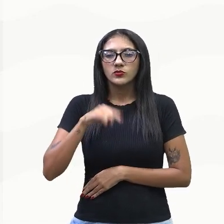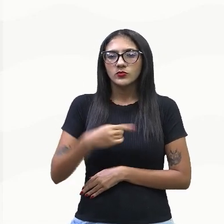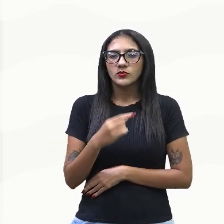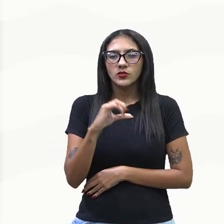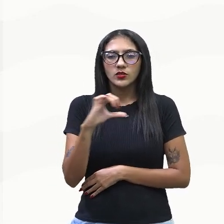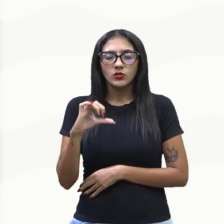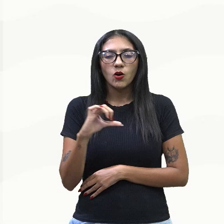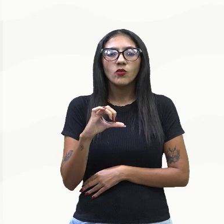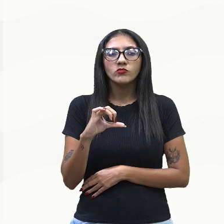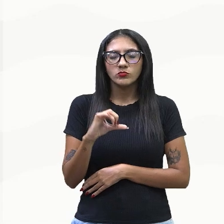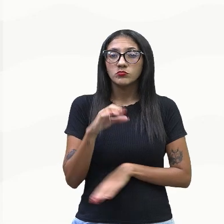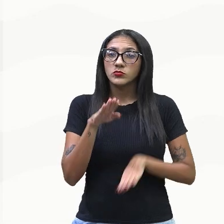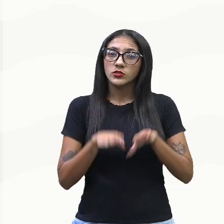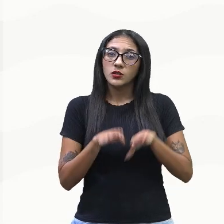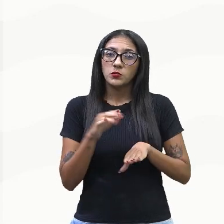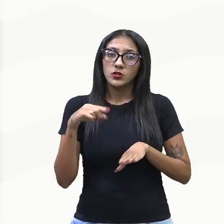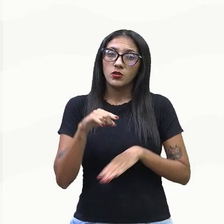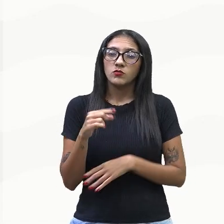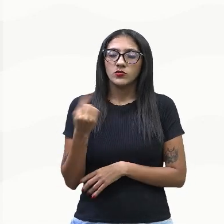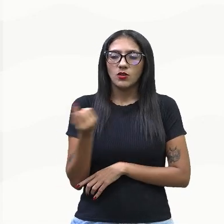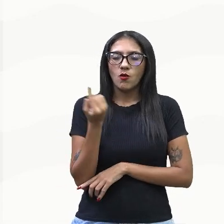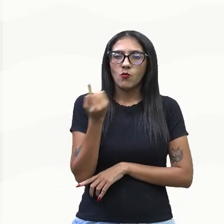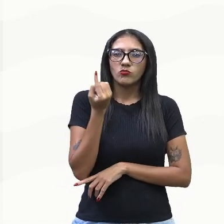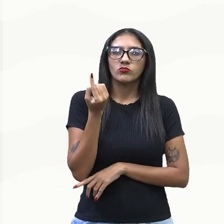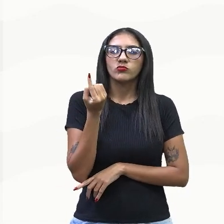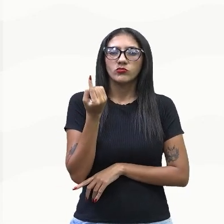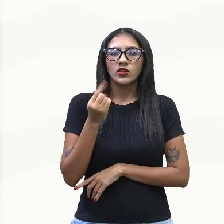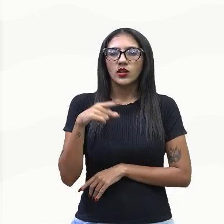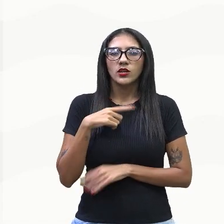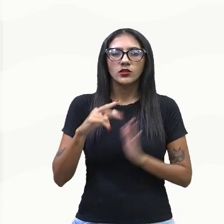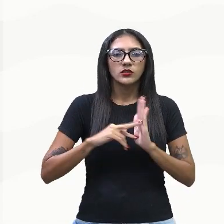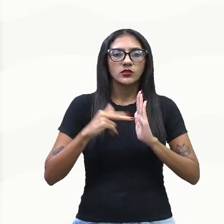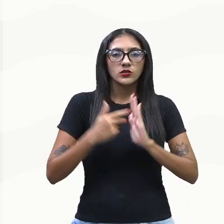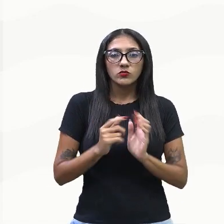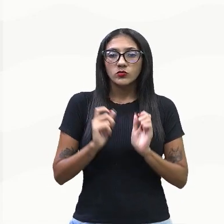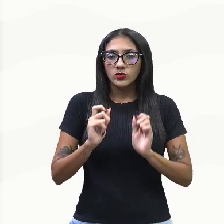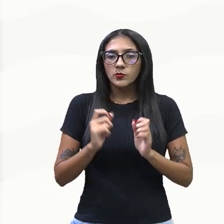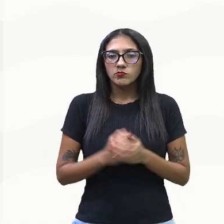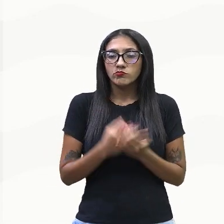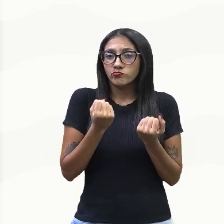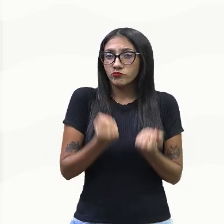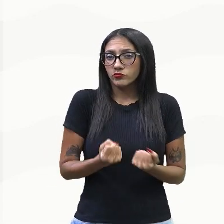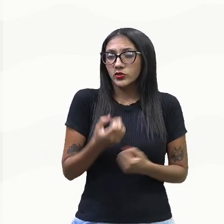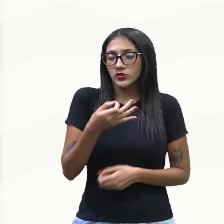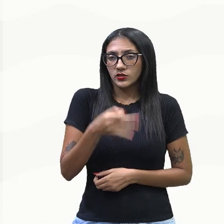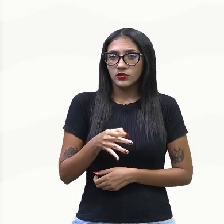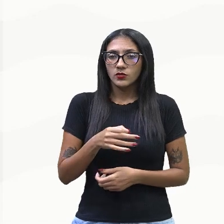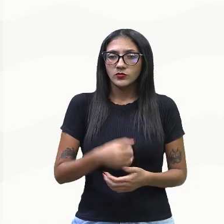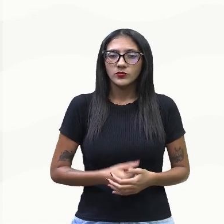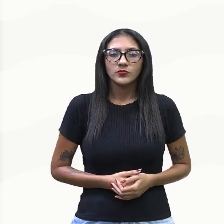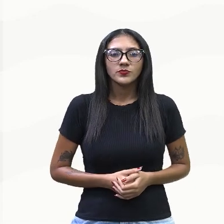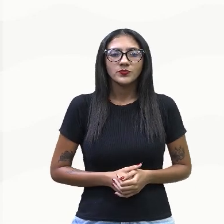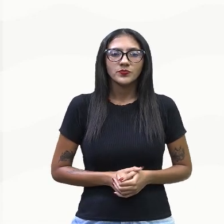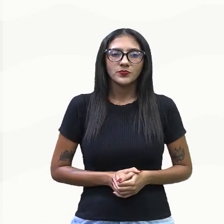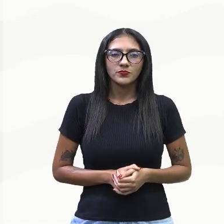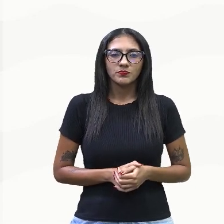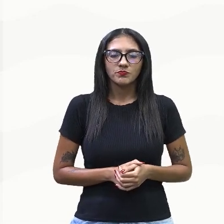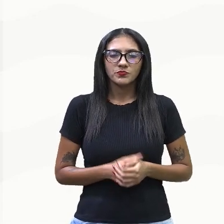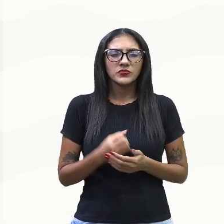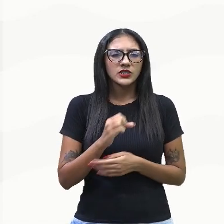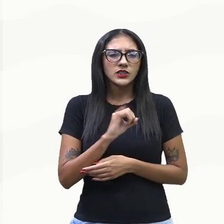24,9, dependendo da sua altura, você está no peso adequado. Olha que interessante, né? E